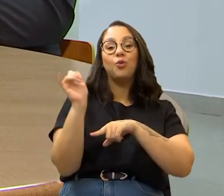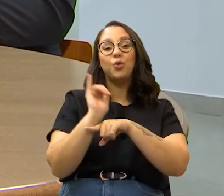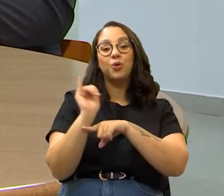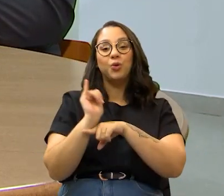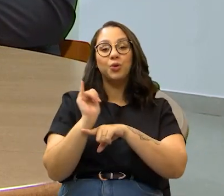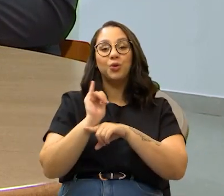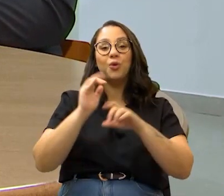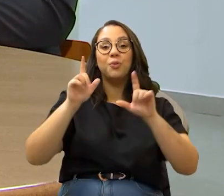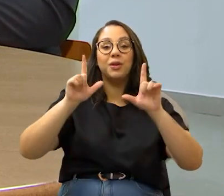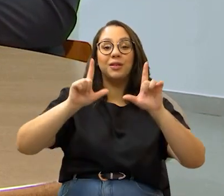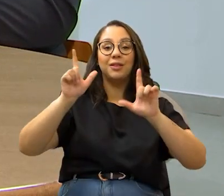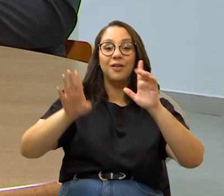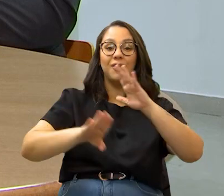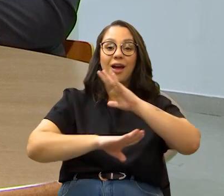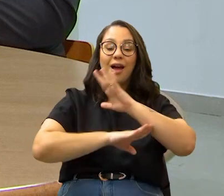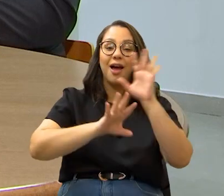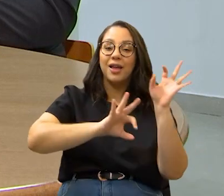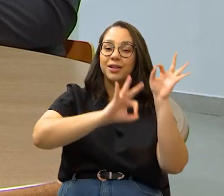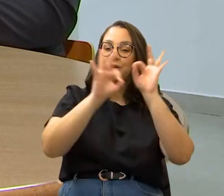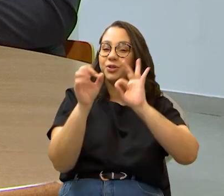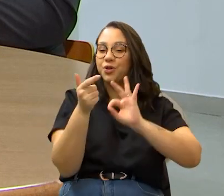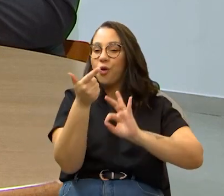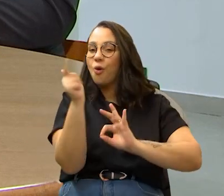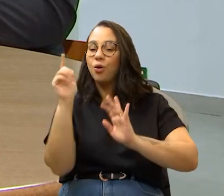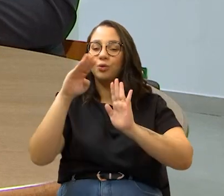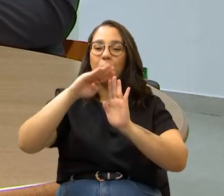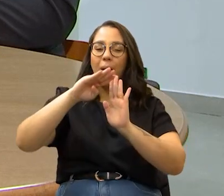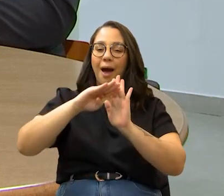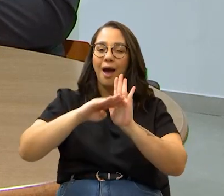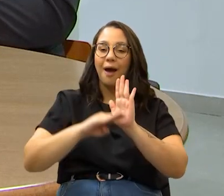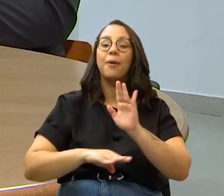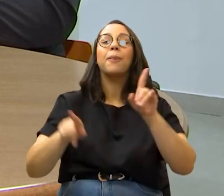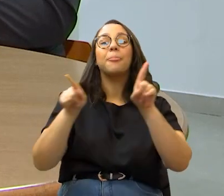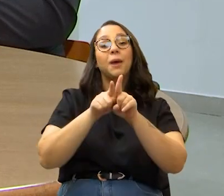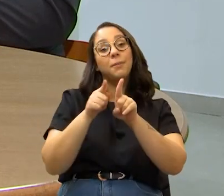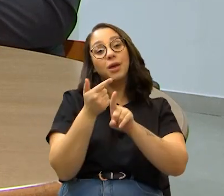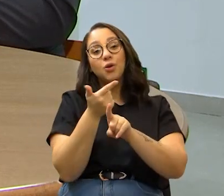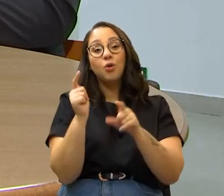irem no YouTube da TV Câmara Campinas, assistir outras edições do nosso